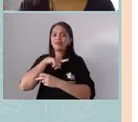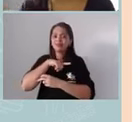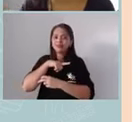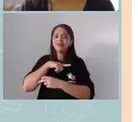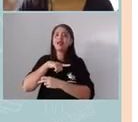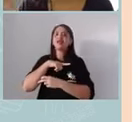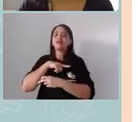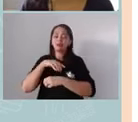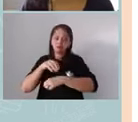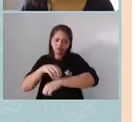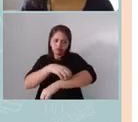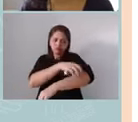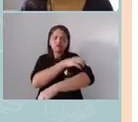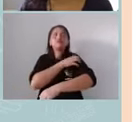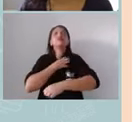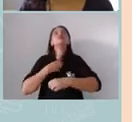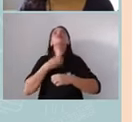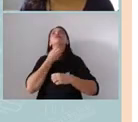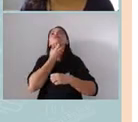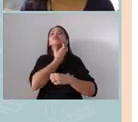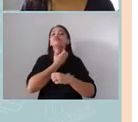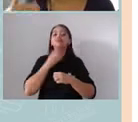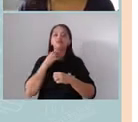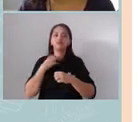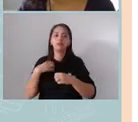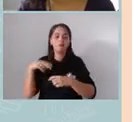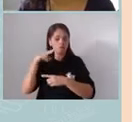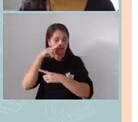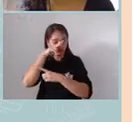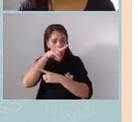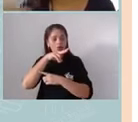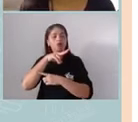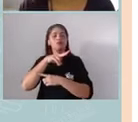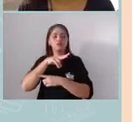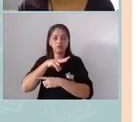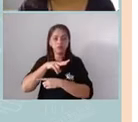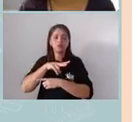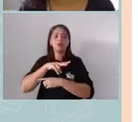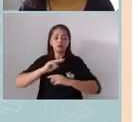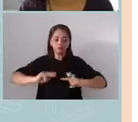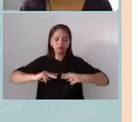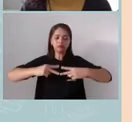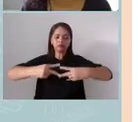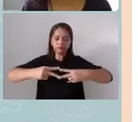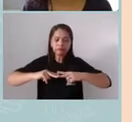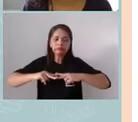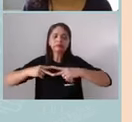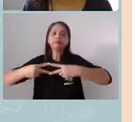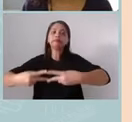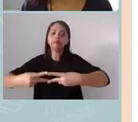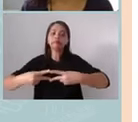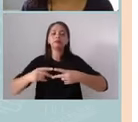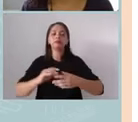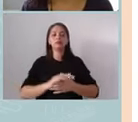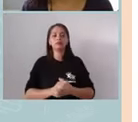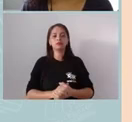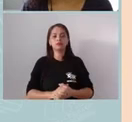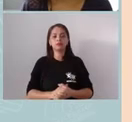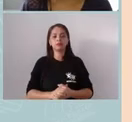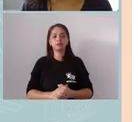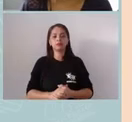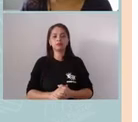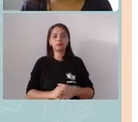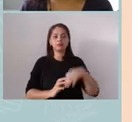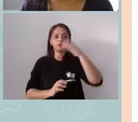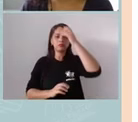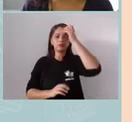tem uma taxa de transmissão bem alta, tá? É bastante infecciosa, né? Bastante contagiosa, melhor dizendo, ok? E